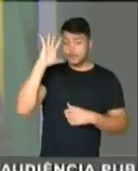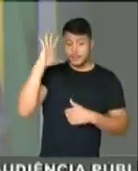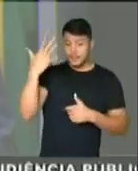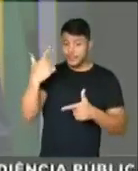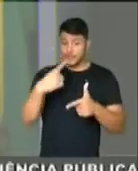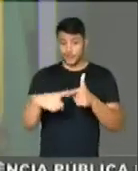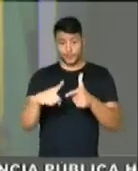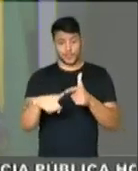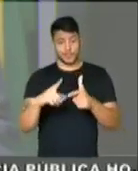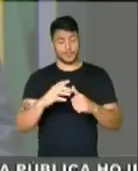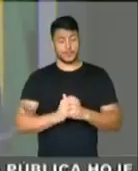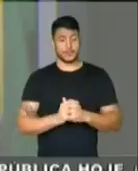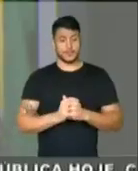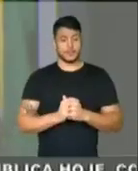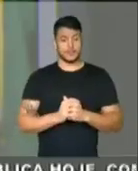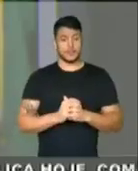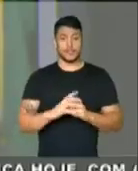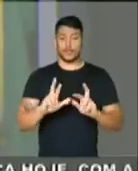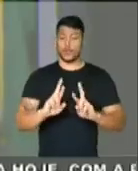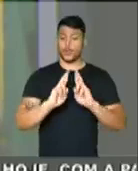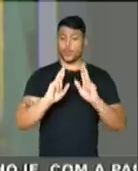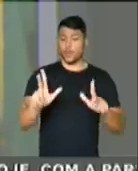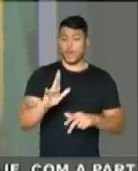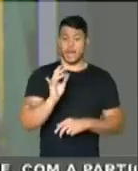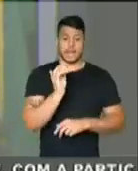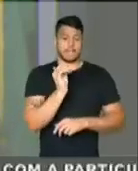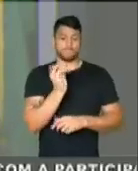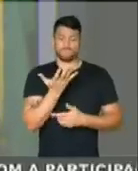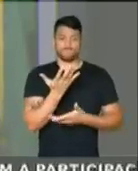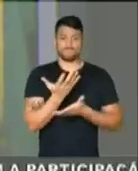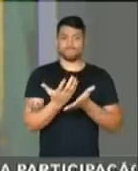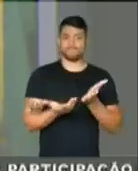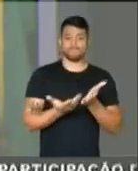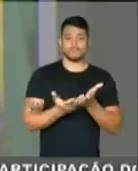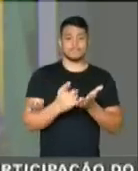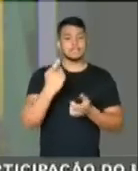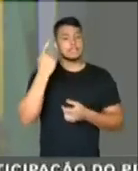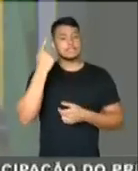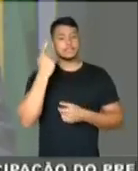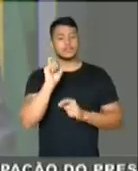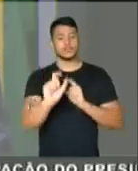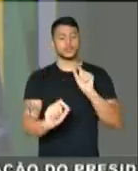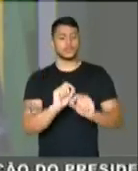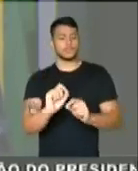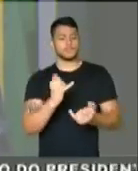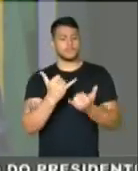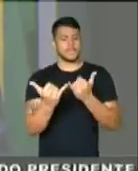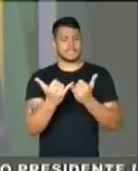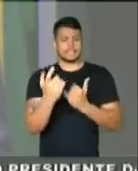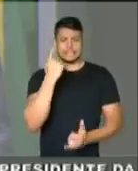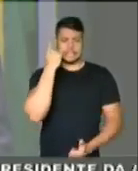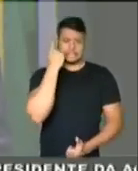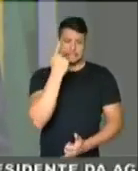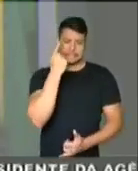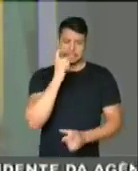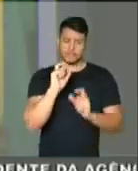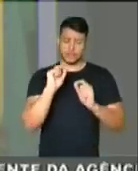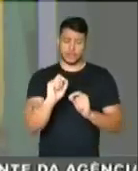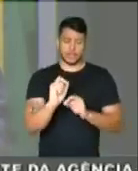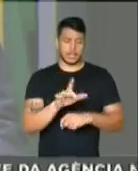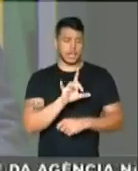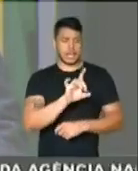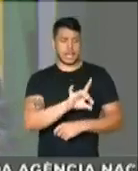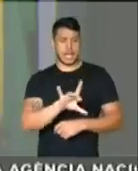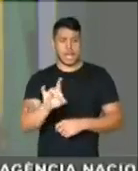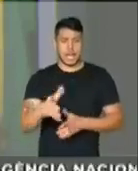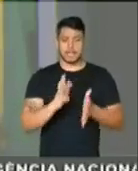não que criemos, a partir desse lamentável desastre ambiental, uma tentativa aonde cada